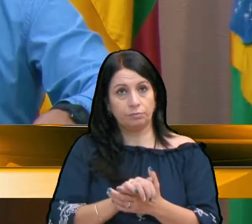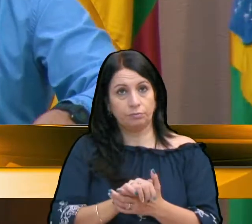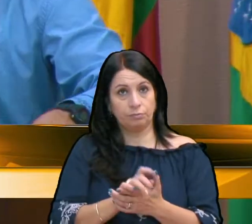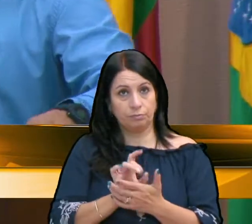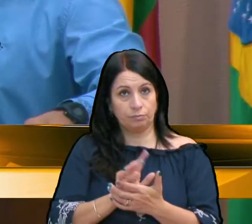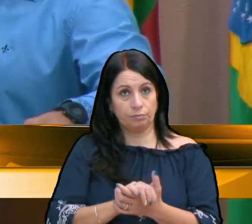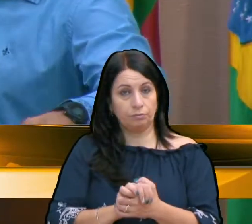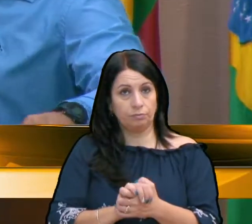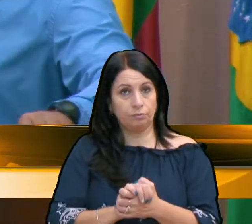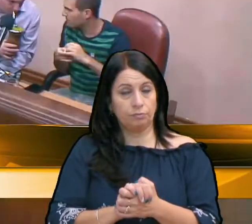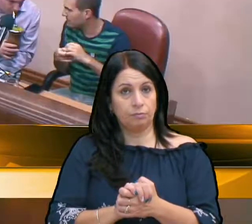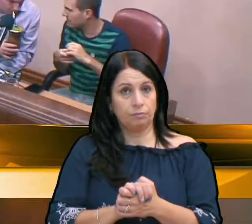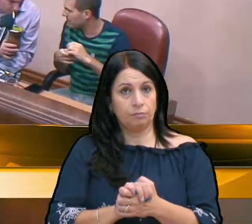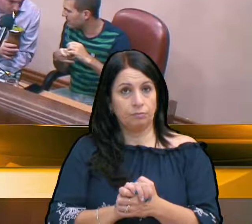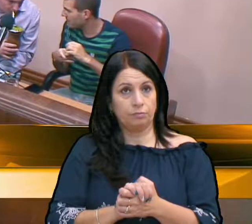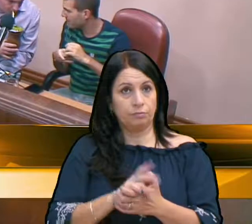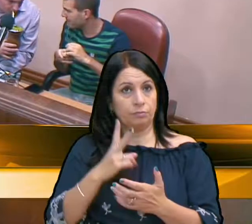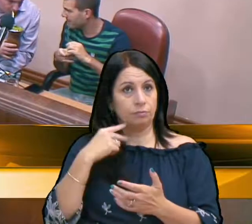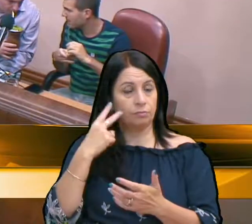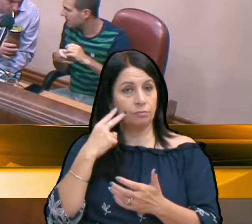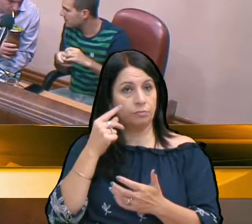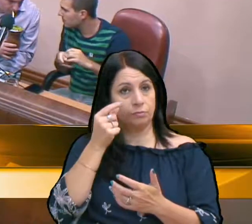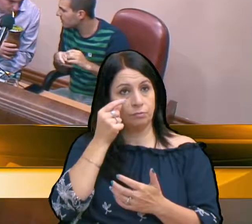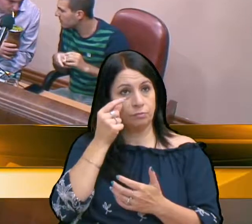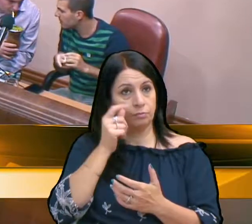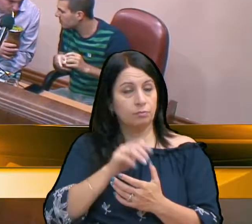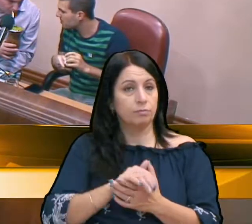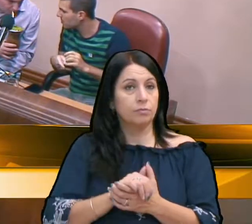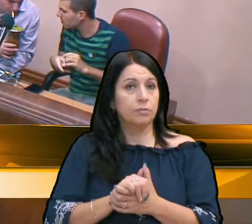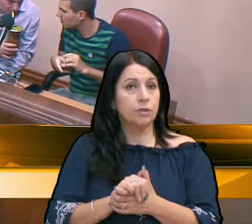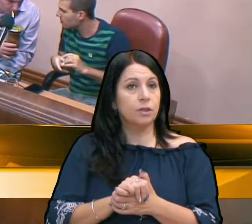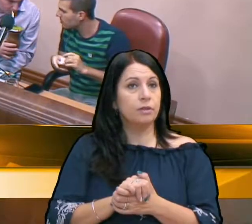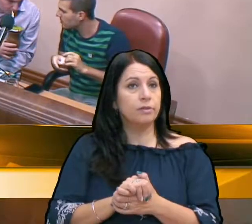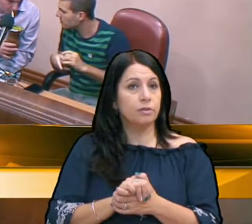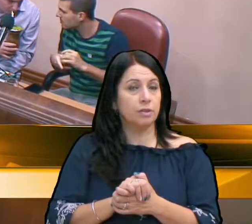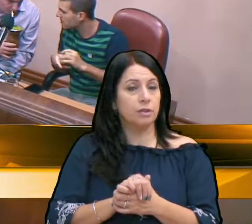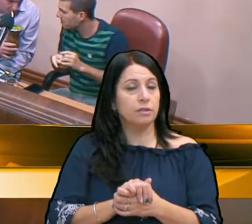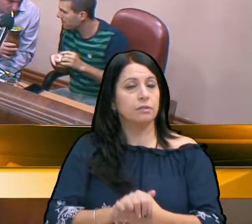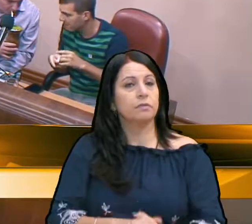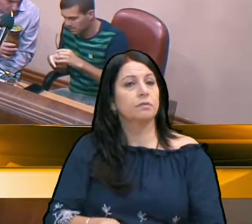senhor presidente. Seria isso. Próximo vereador inscrito, vereador Paulo Périco.